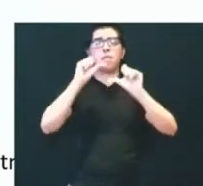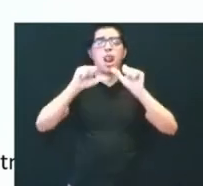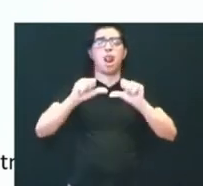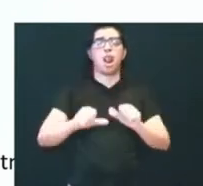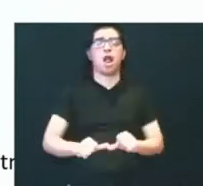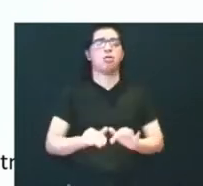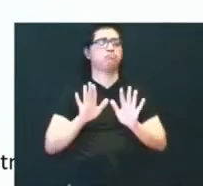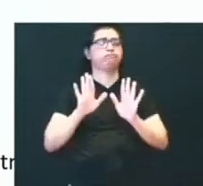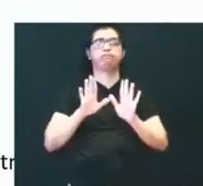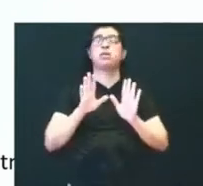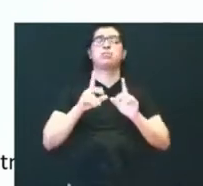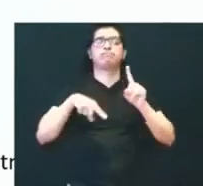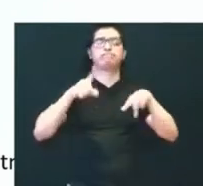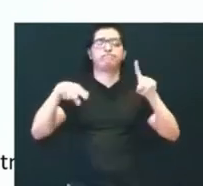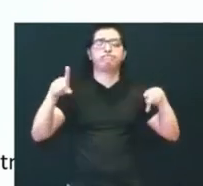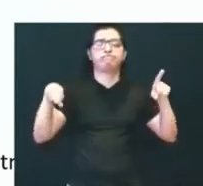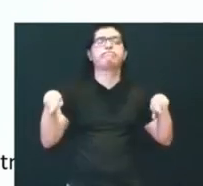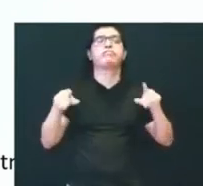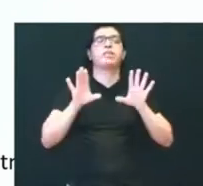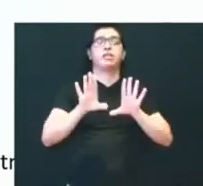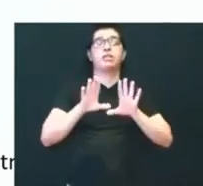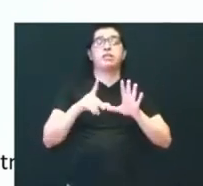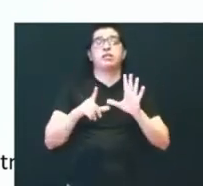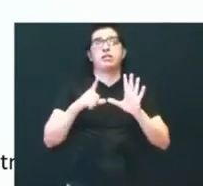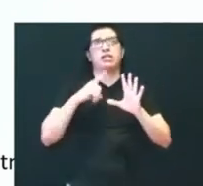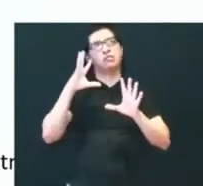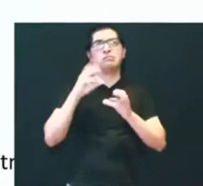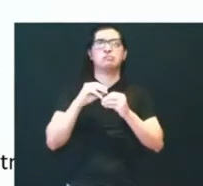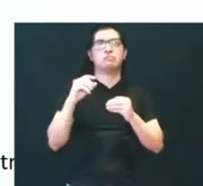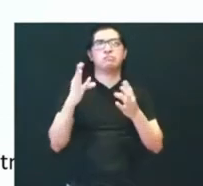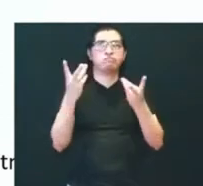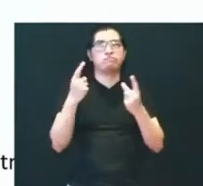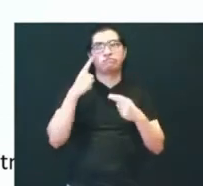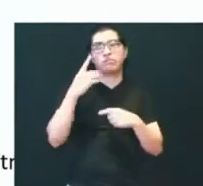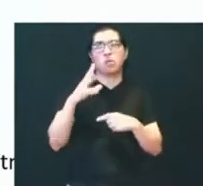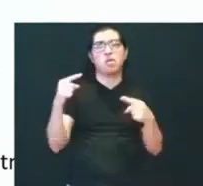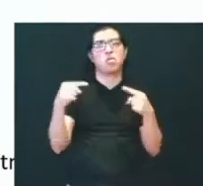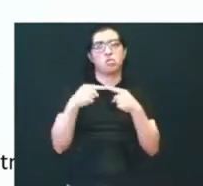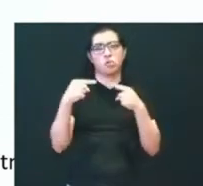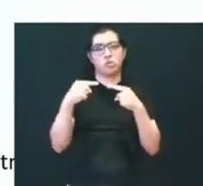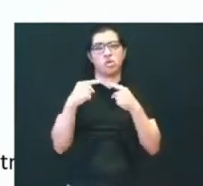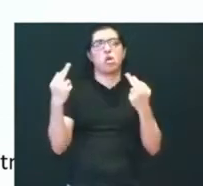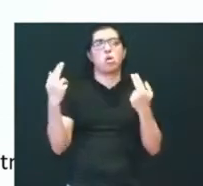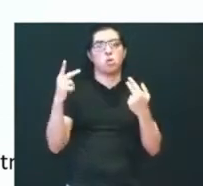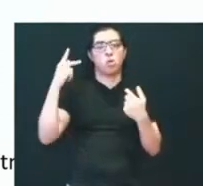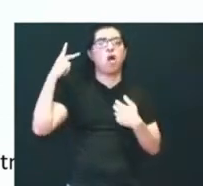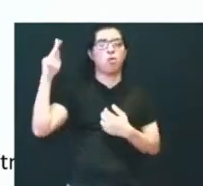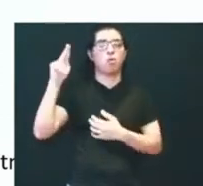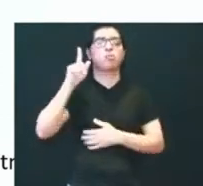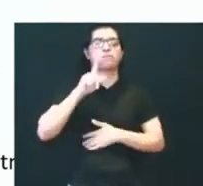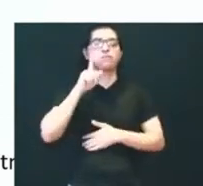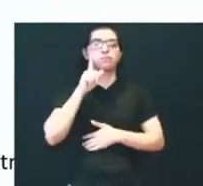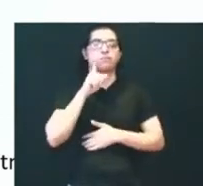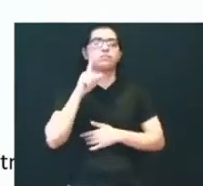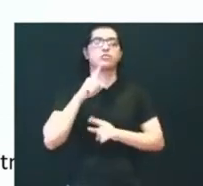mas a gente pode extrapolar que no Brasil a gente teria mais ou menos a mesma incidência desse tipo